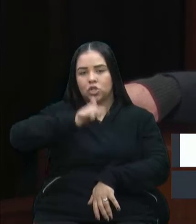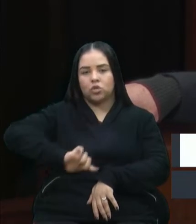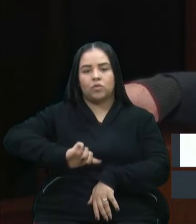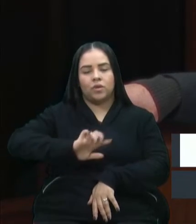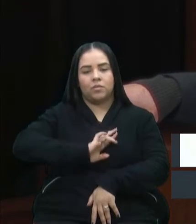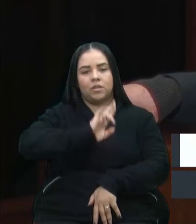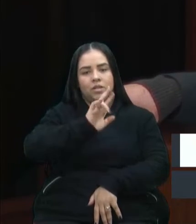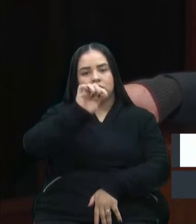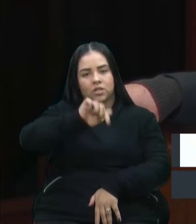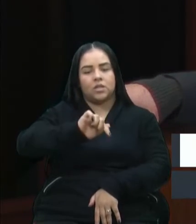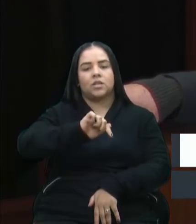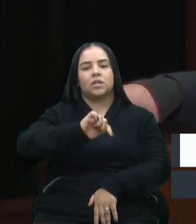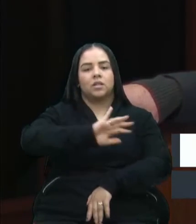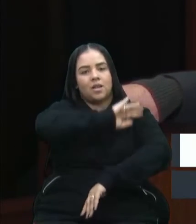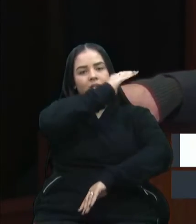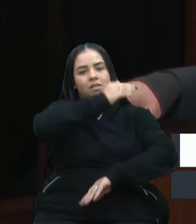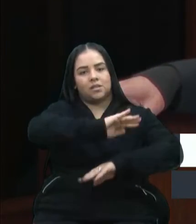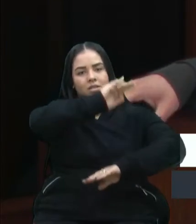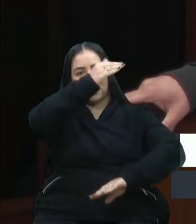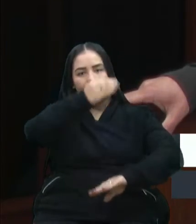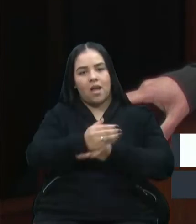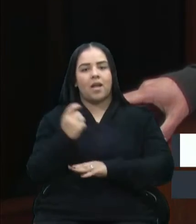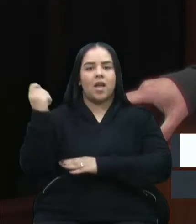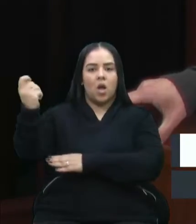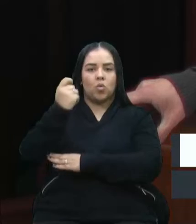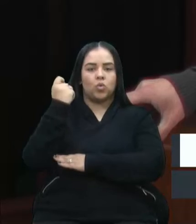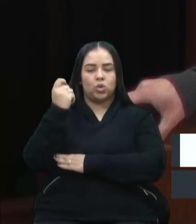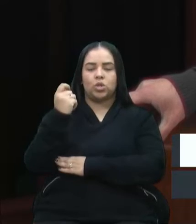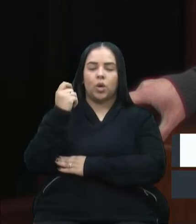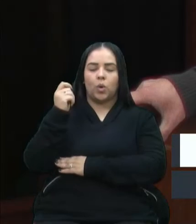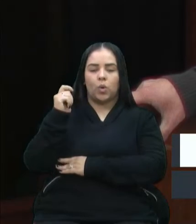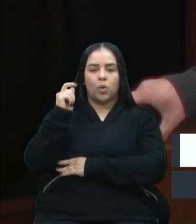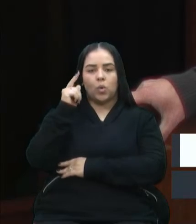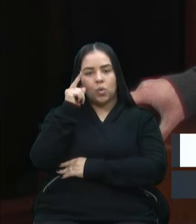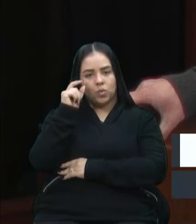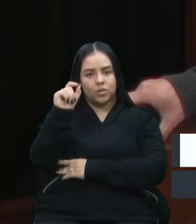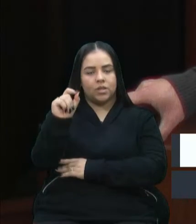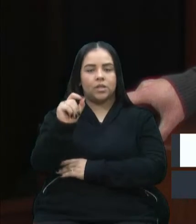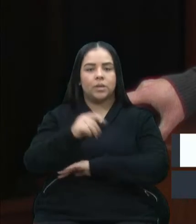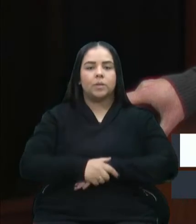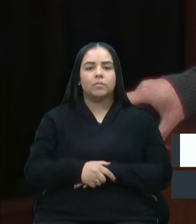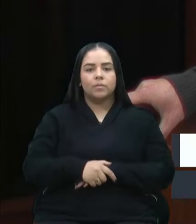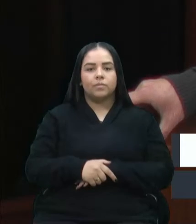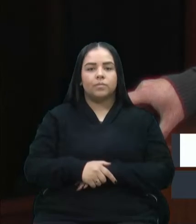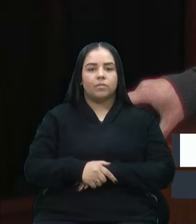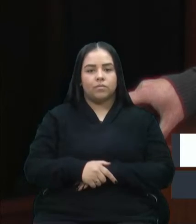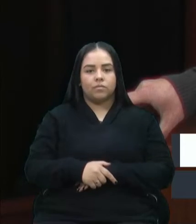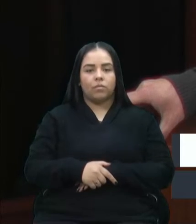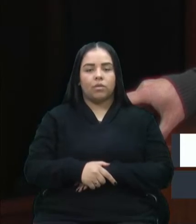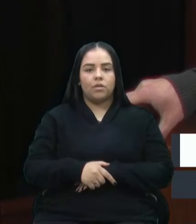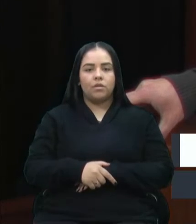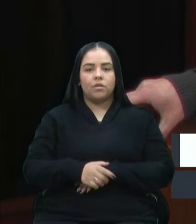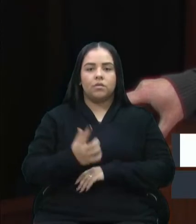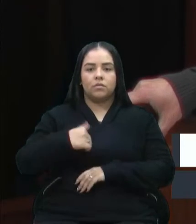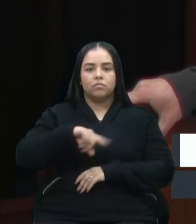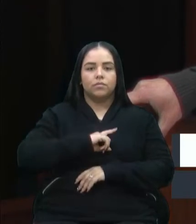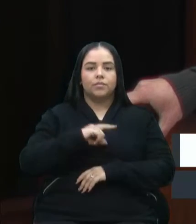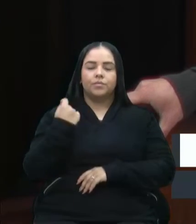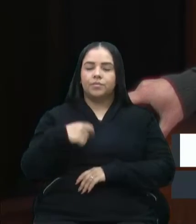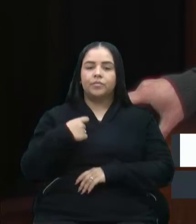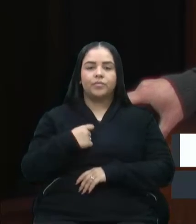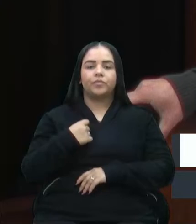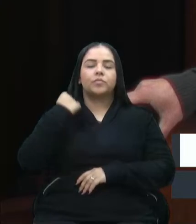Serra Gaúcha, concorrendo aí à Câmara Legislativa. Precisamos, sim, de políticos